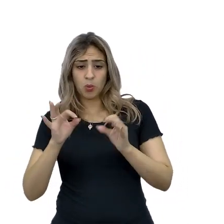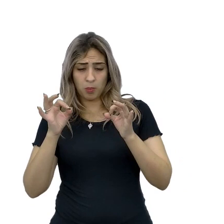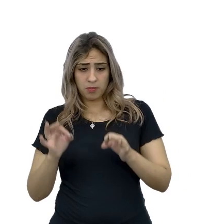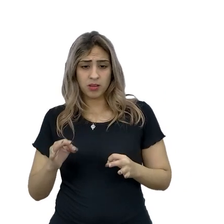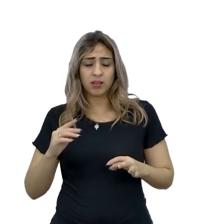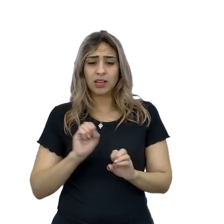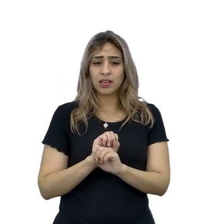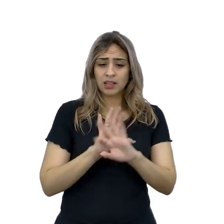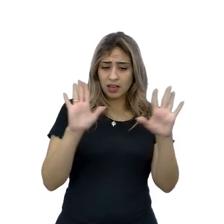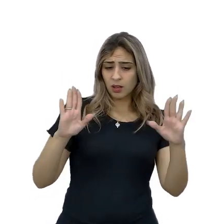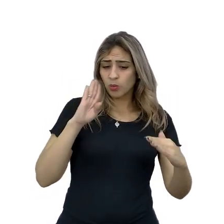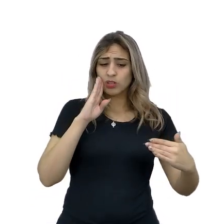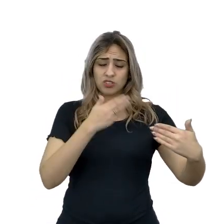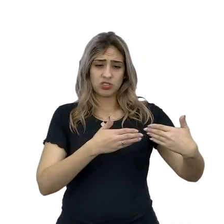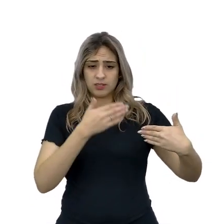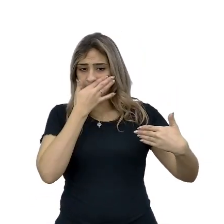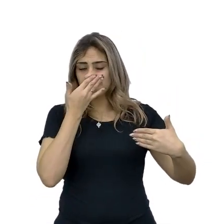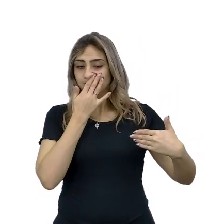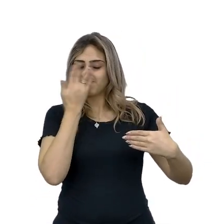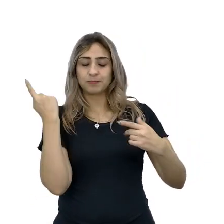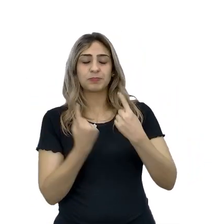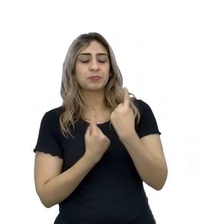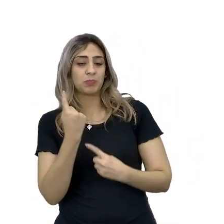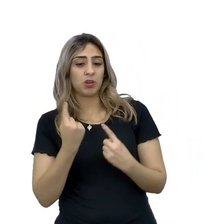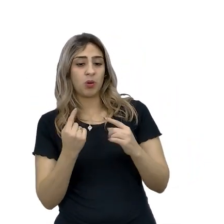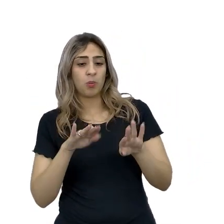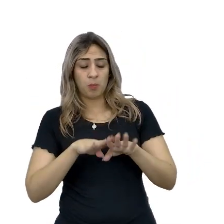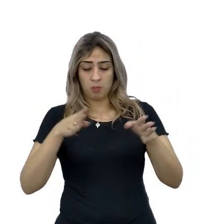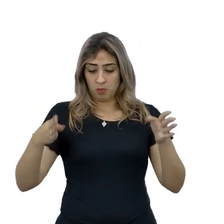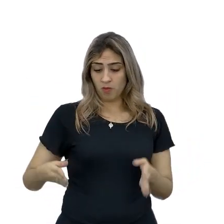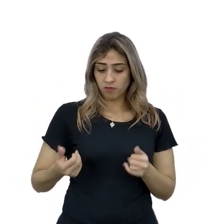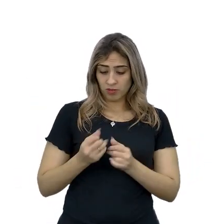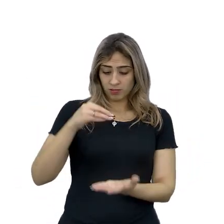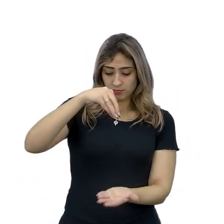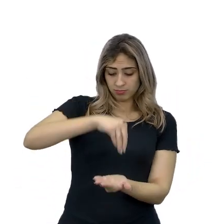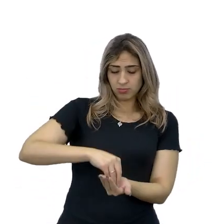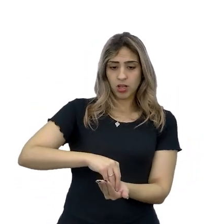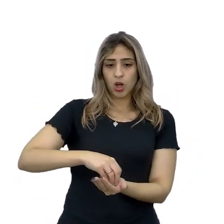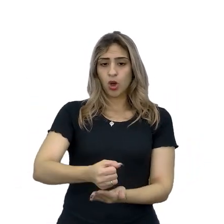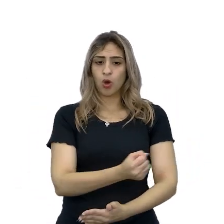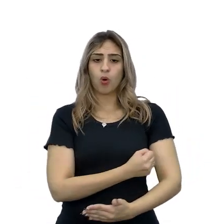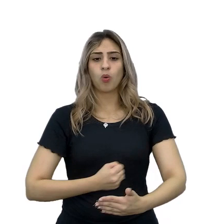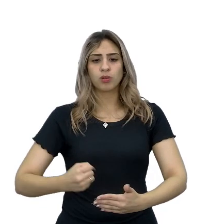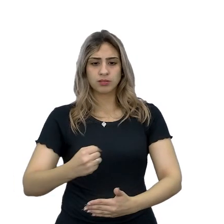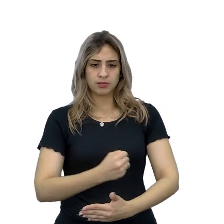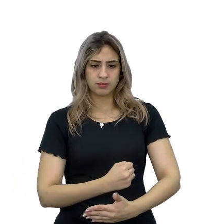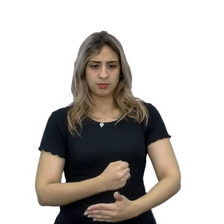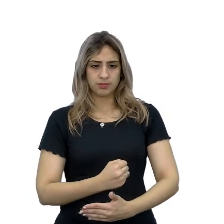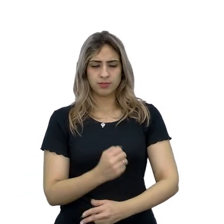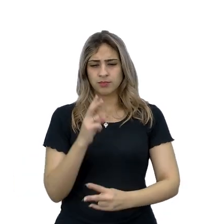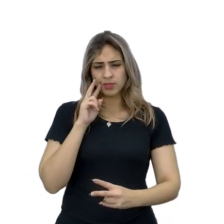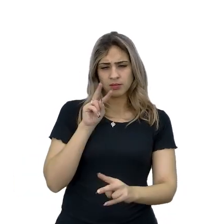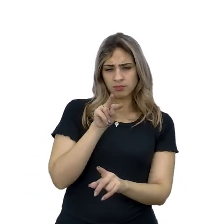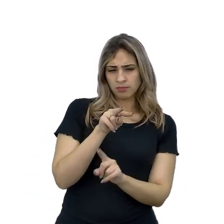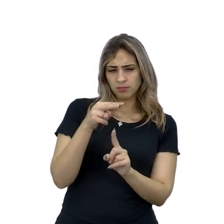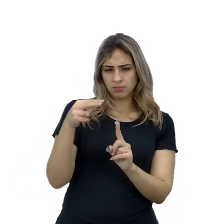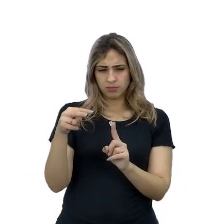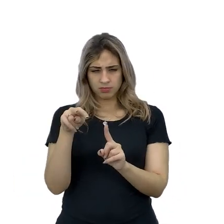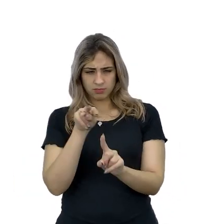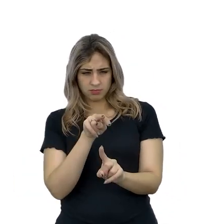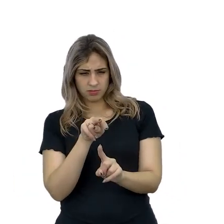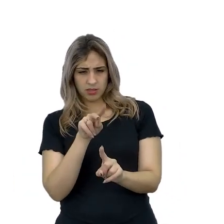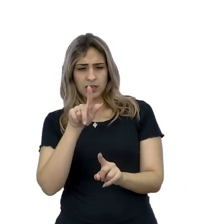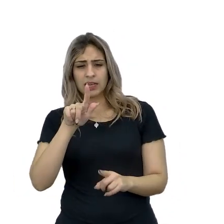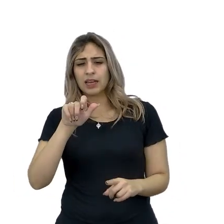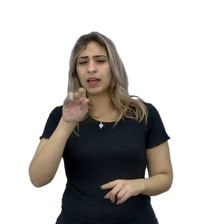ser claro e direto. Qual o móvel que fica no centro da cozinha? E aí a gente vem para as alternativas.